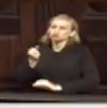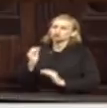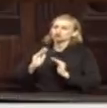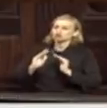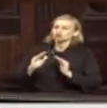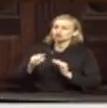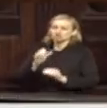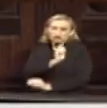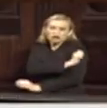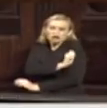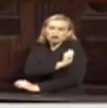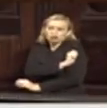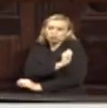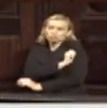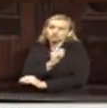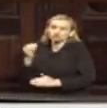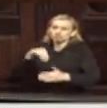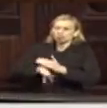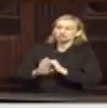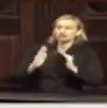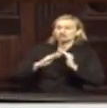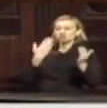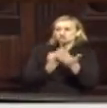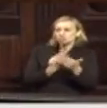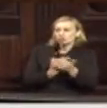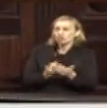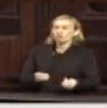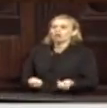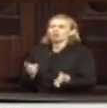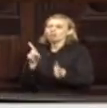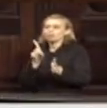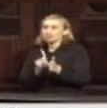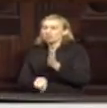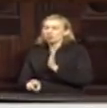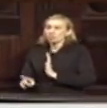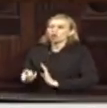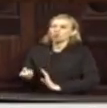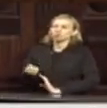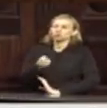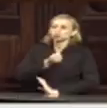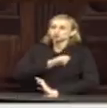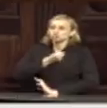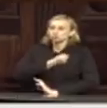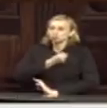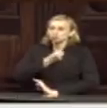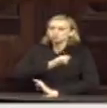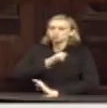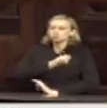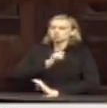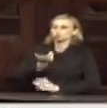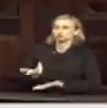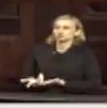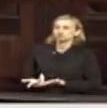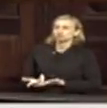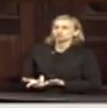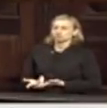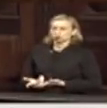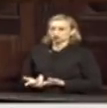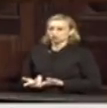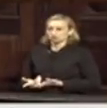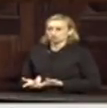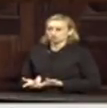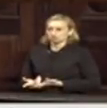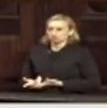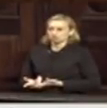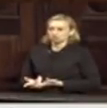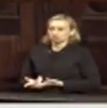de evasão escolar, são os lugares com maior precariedade de atendimento à saúde preventiva, são os lugares que o Estado olha e fala, são